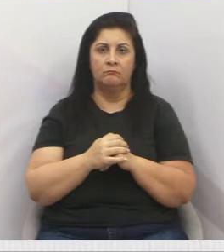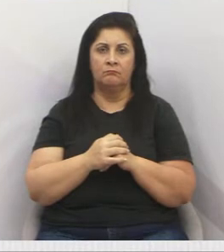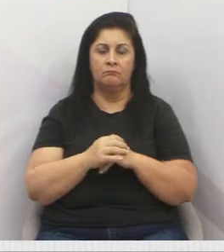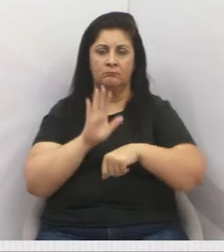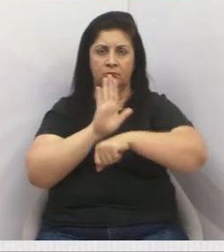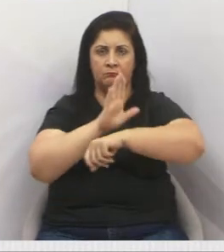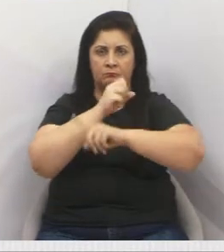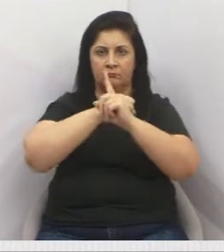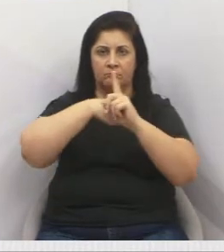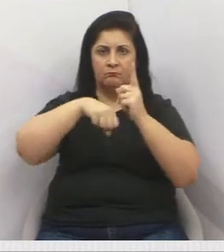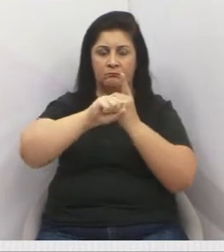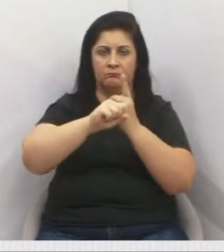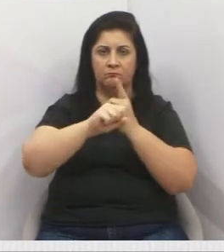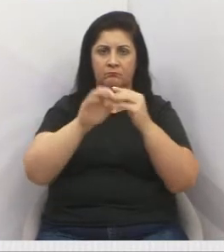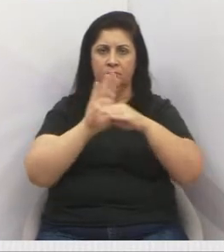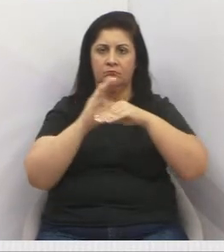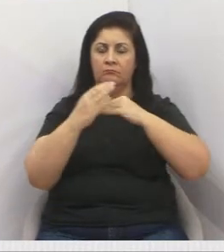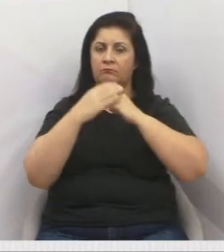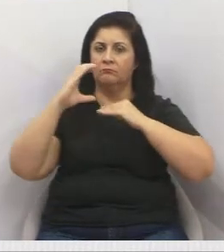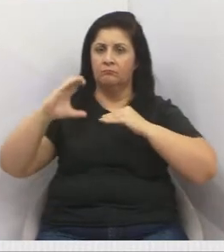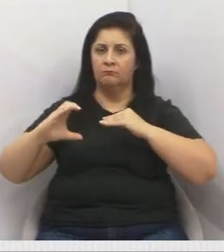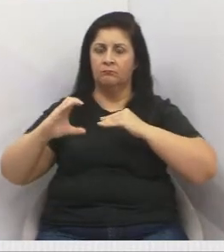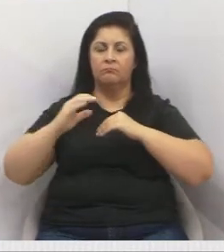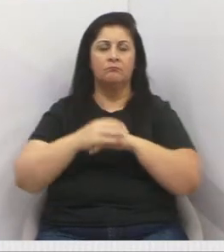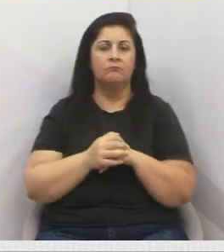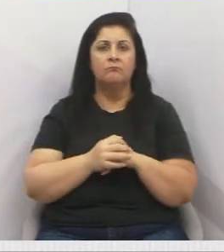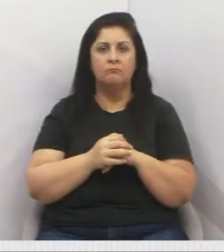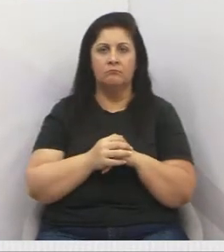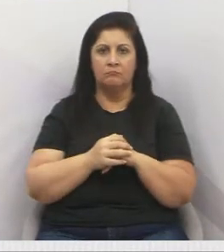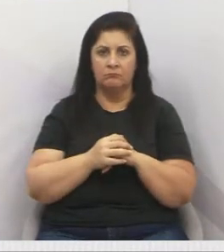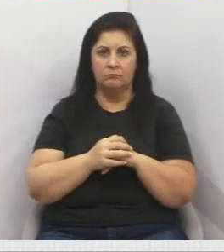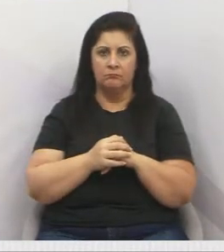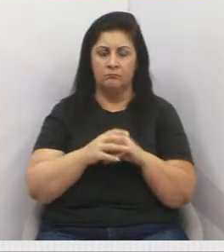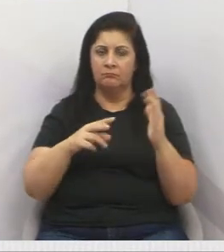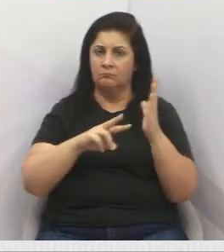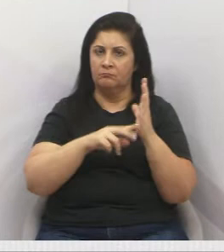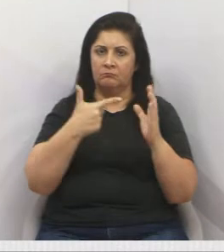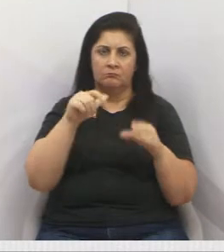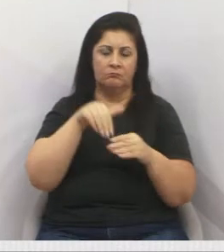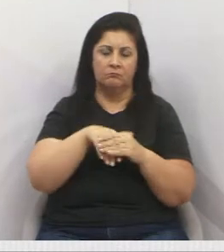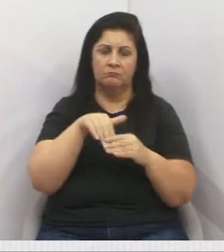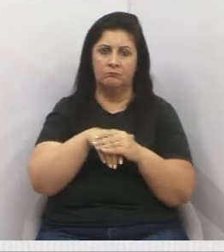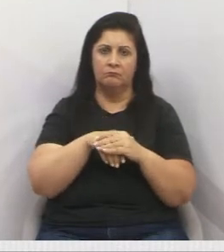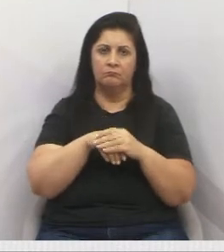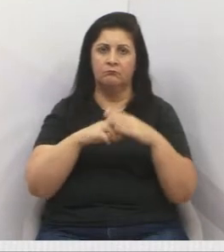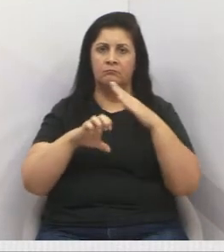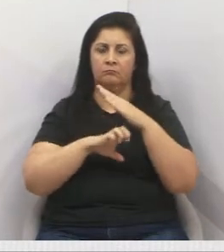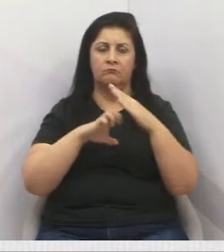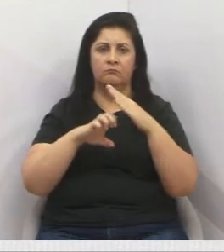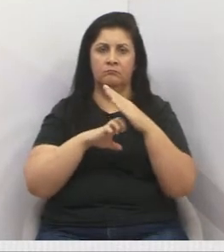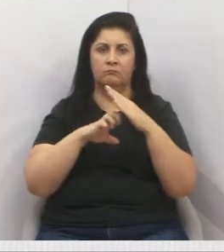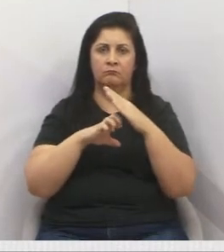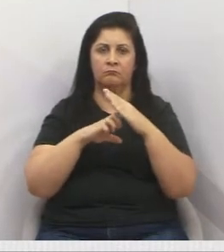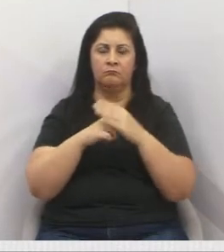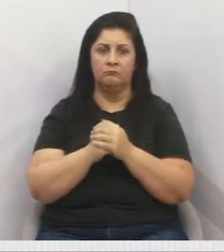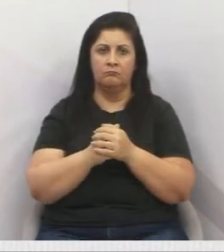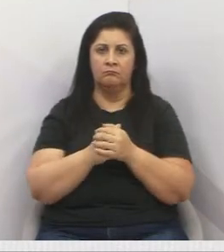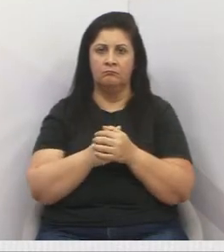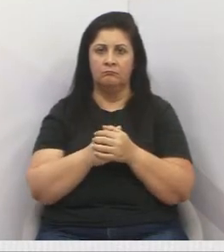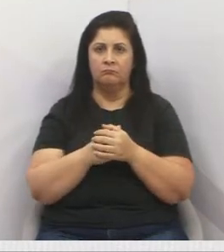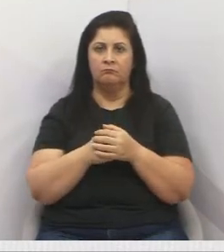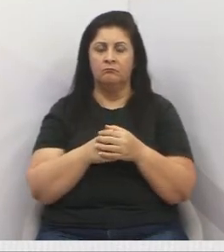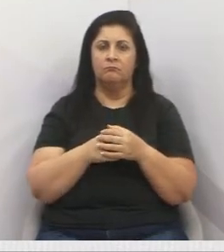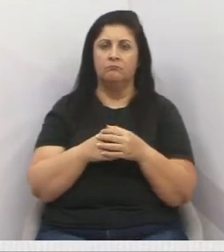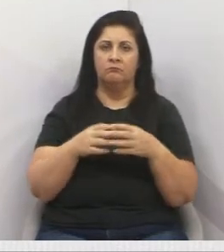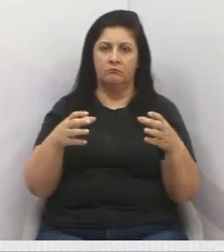Movimentos populares, Parque Califórnia, entidade de classe sindical em branco, empresas ou entidades profissionais, Associação das Empresas